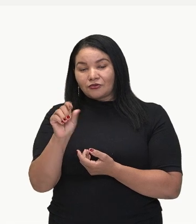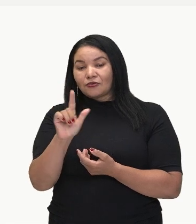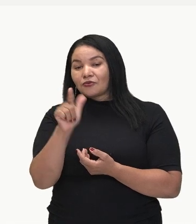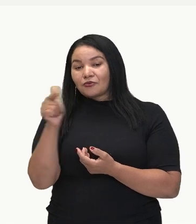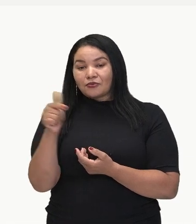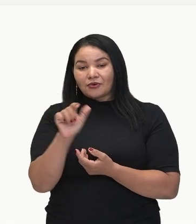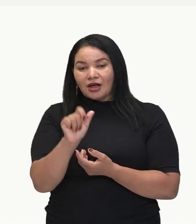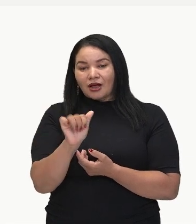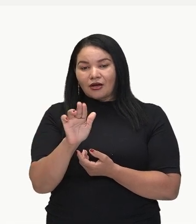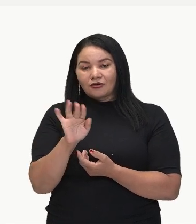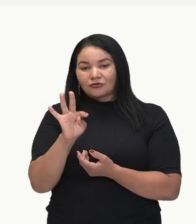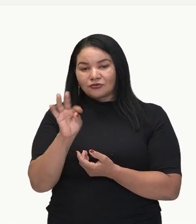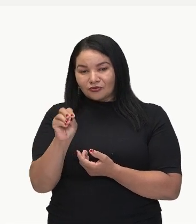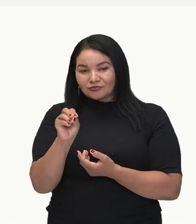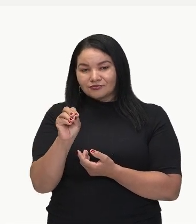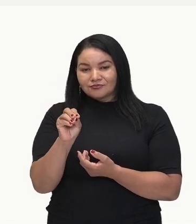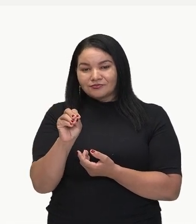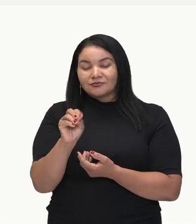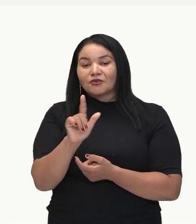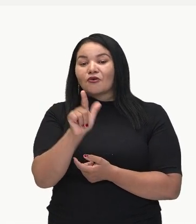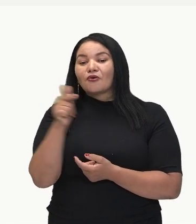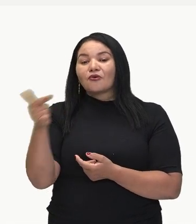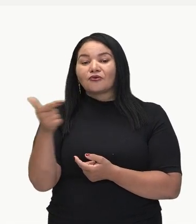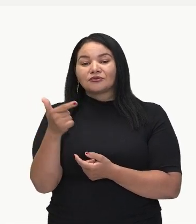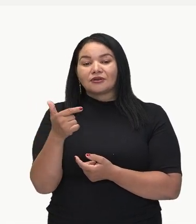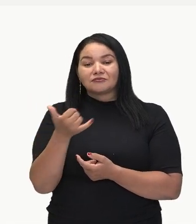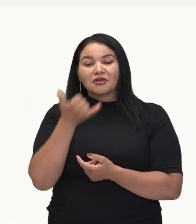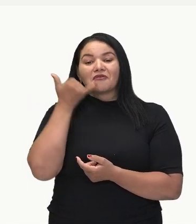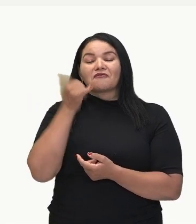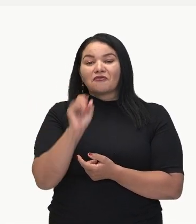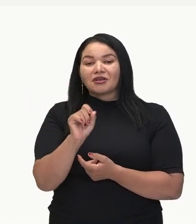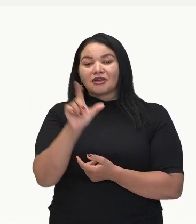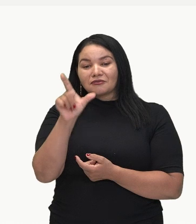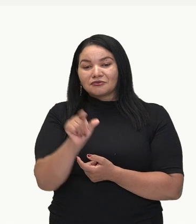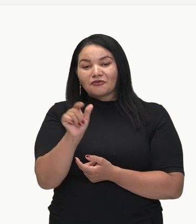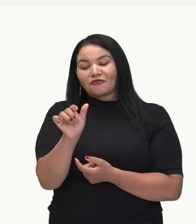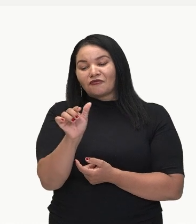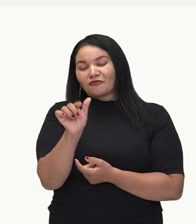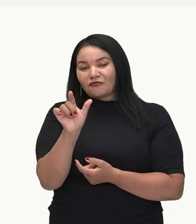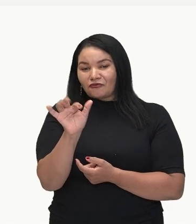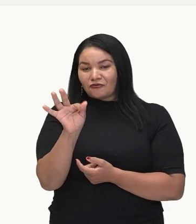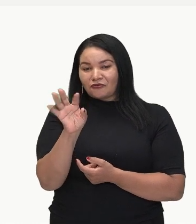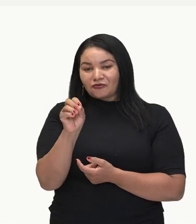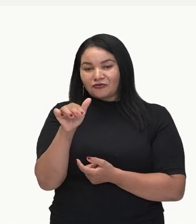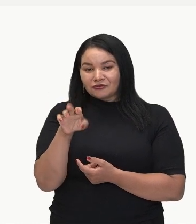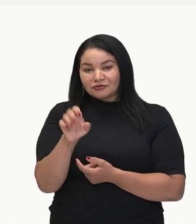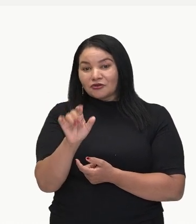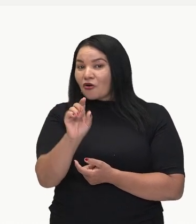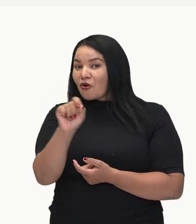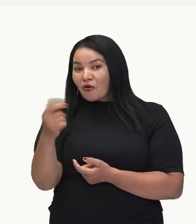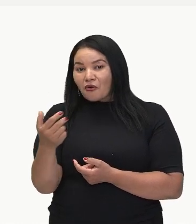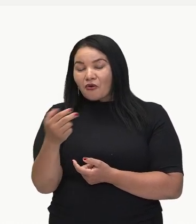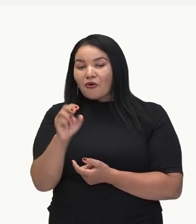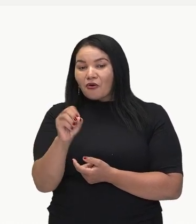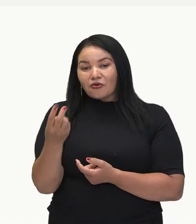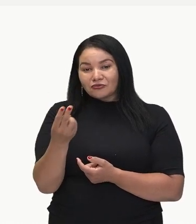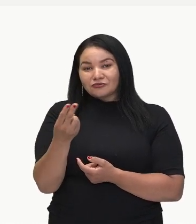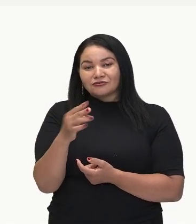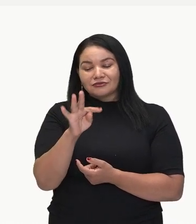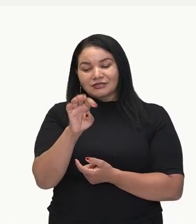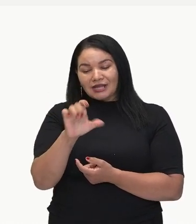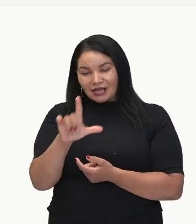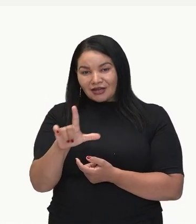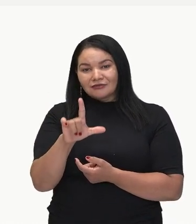Automóvel, auto. Telefone, fone. Ou tel, né? Tem gente que fala